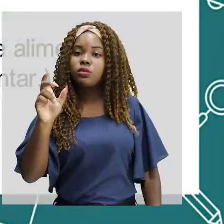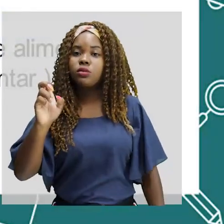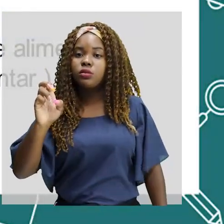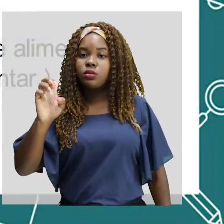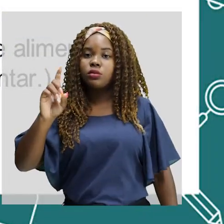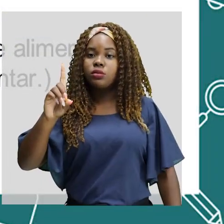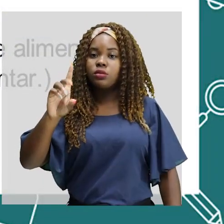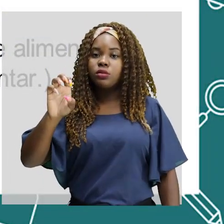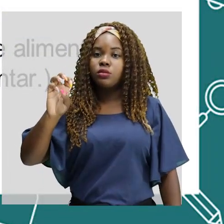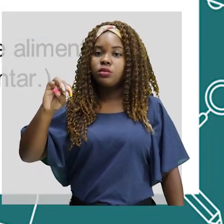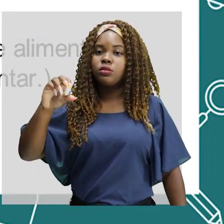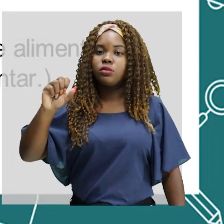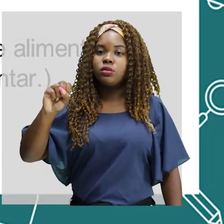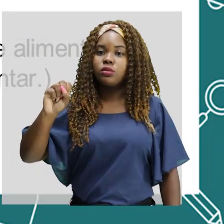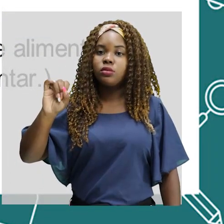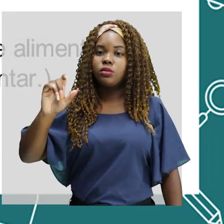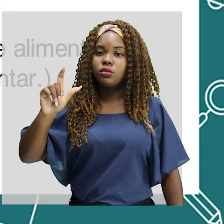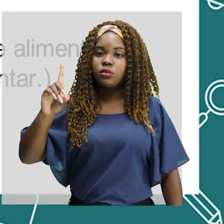Demasiado e